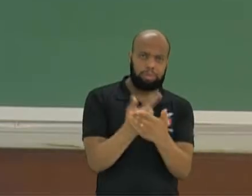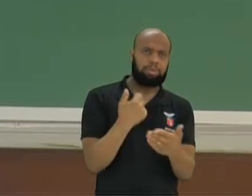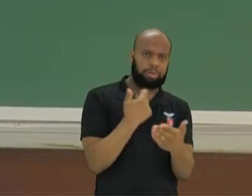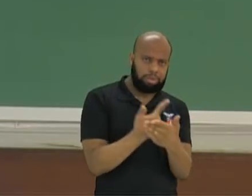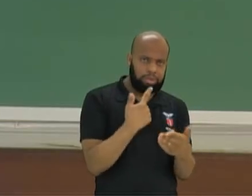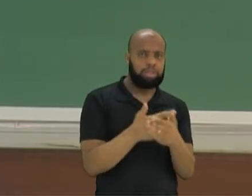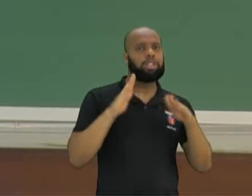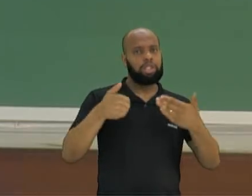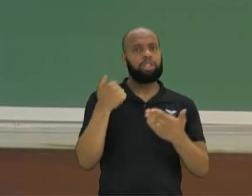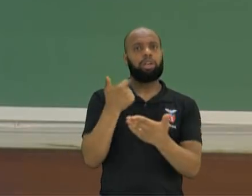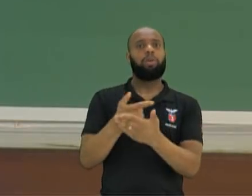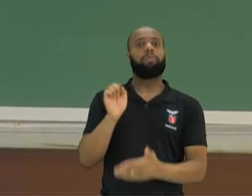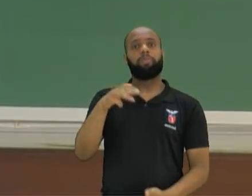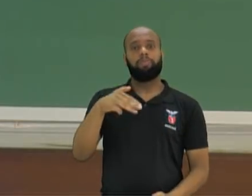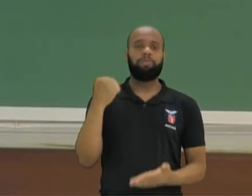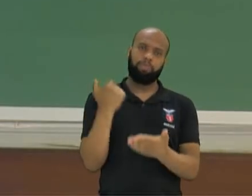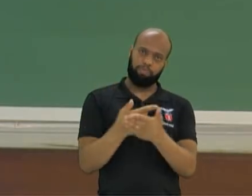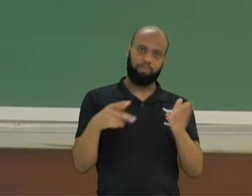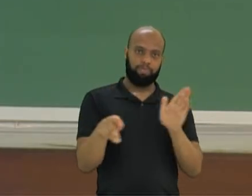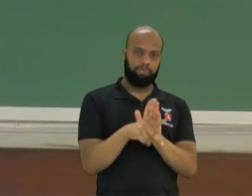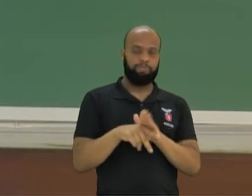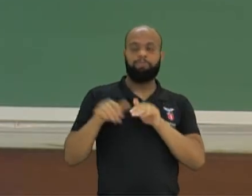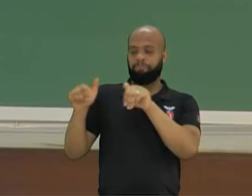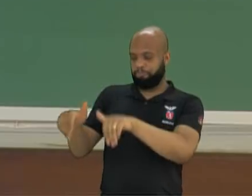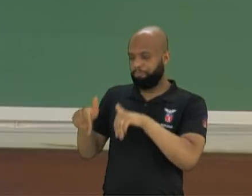4 setores, ela é muito grande.